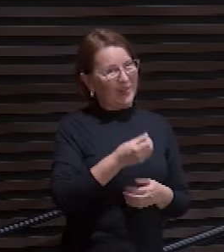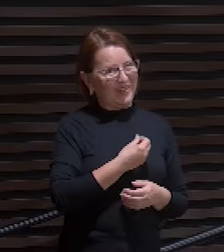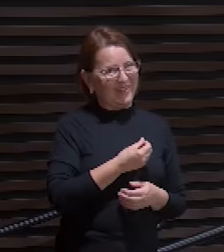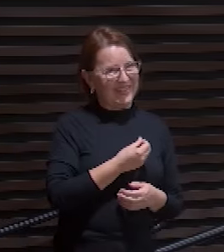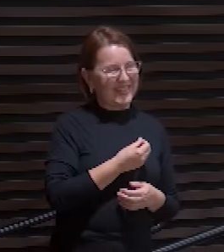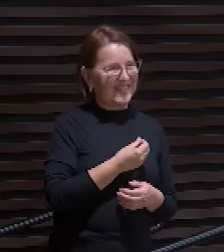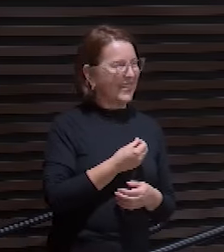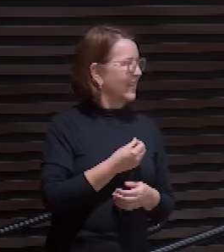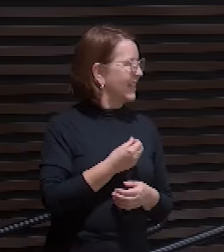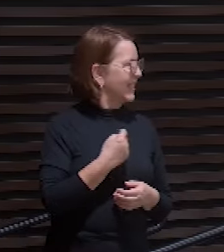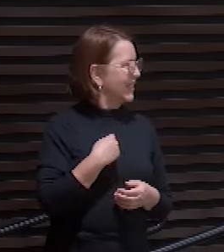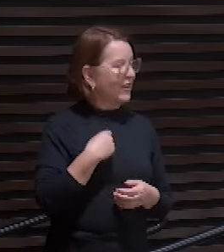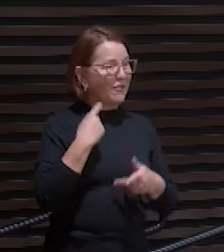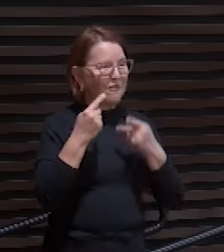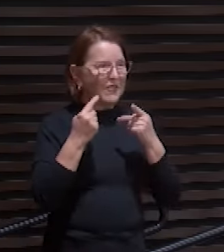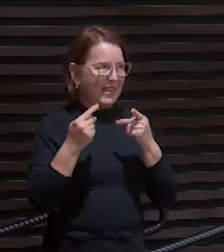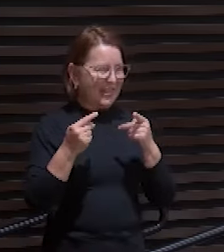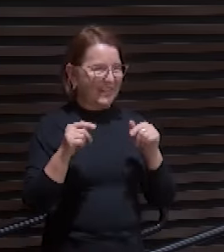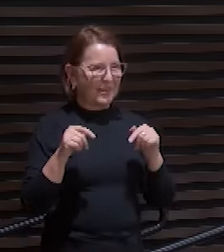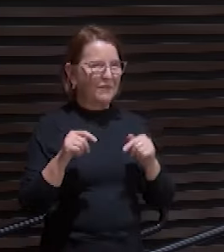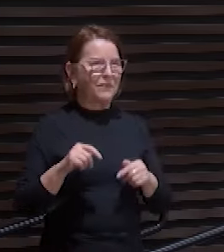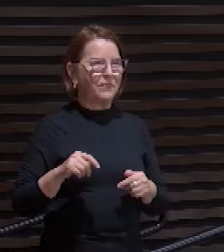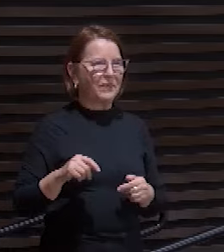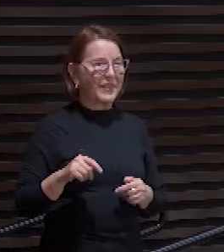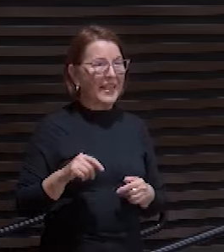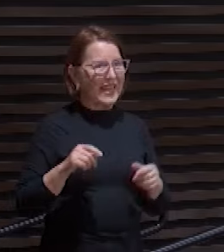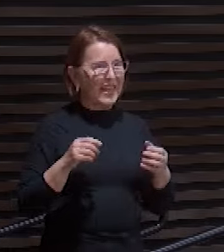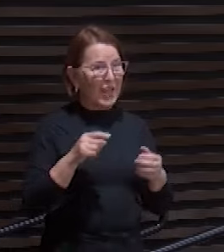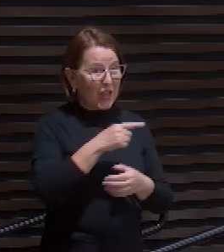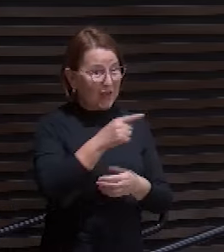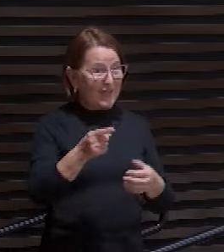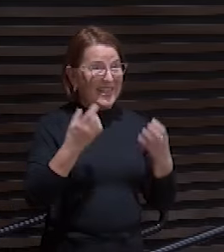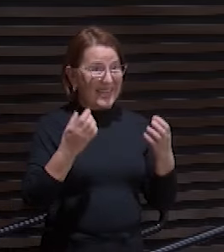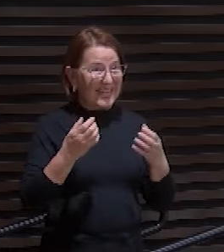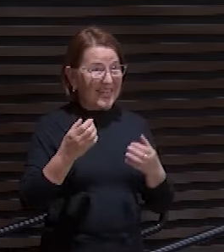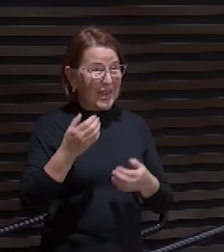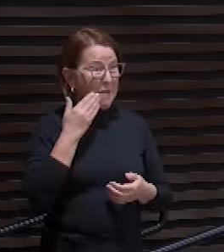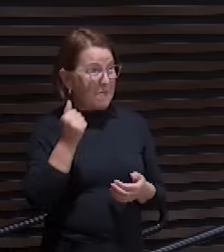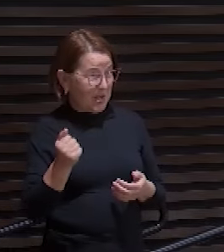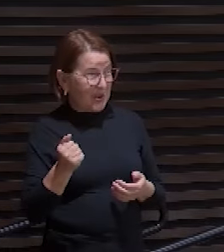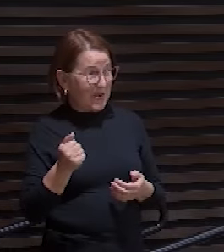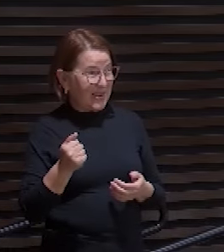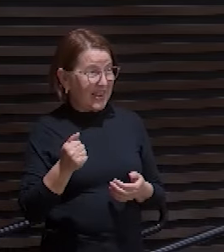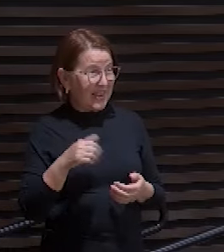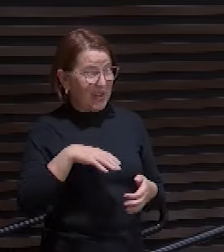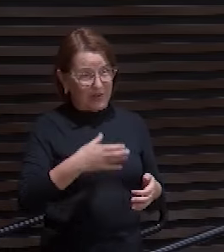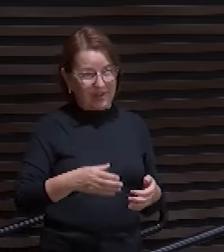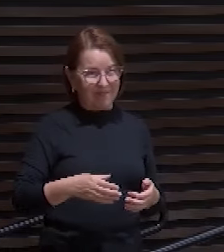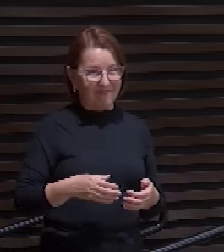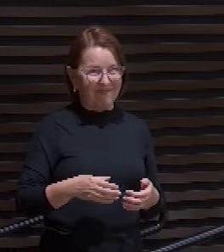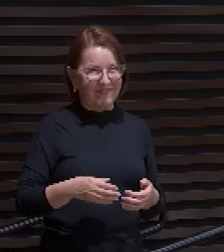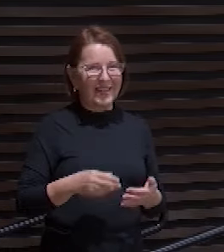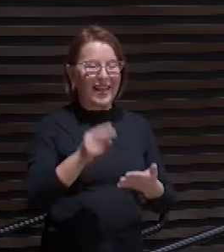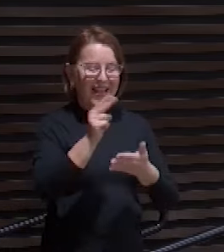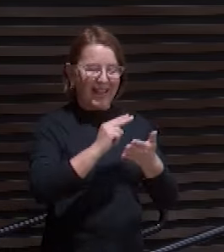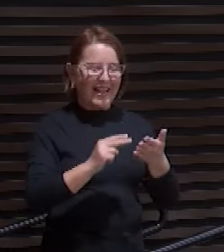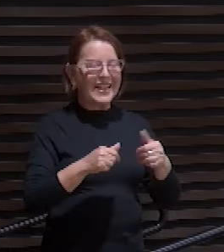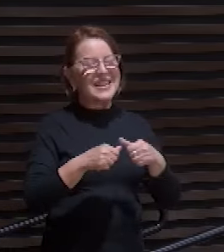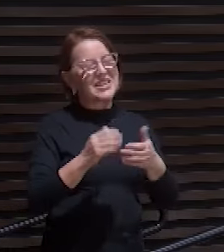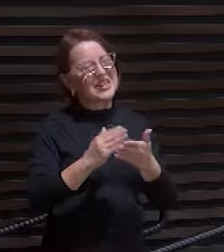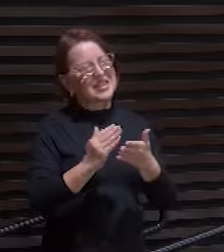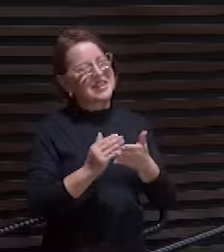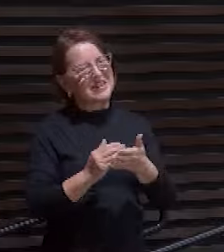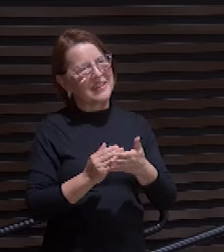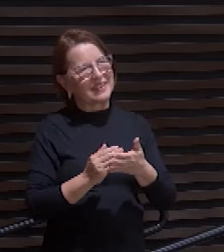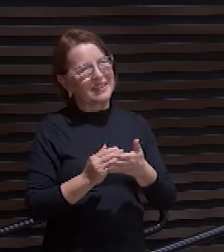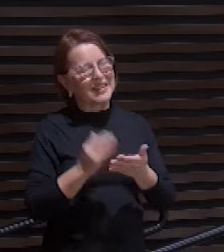Deixa eu falar igual o caipira agora. Você quer dar uma melhorada no ânimo aí? Começa a ler Eclesiastes. Ele